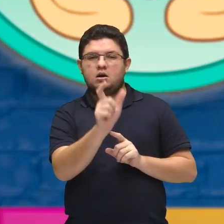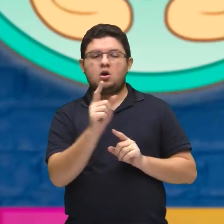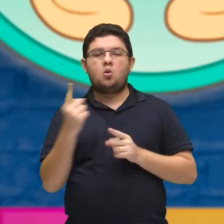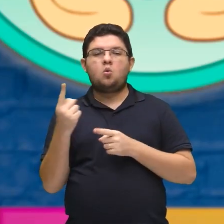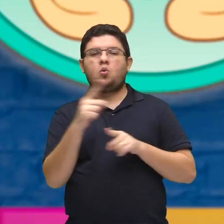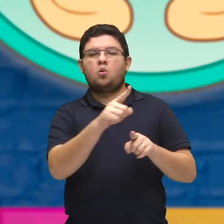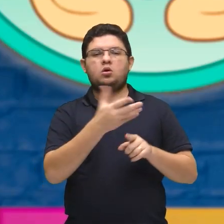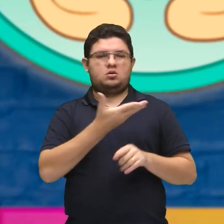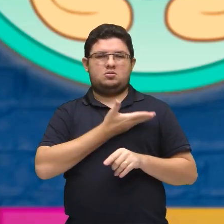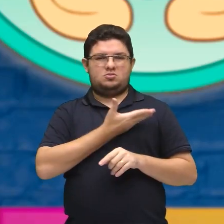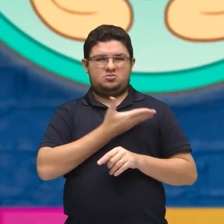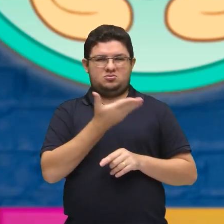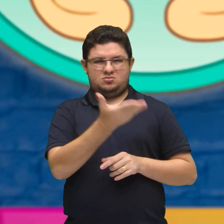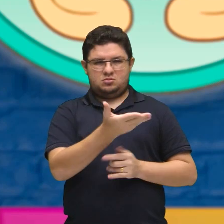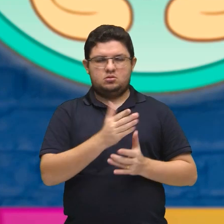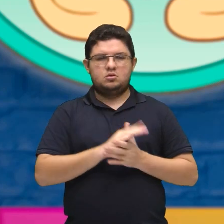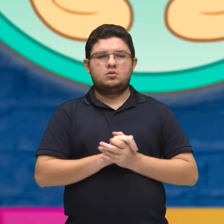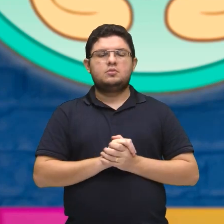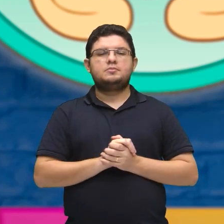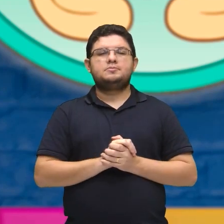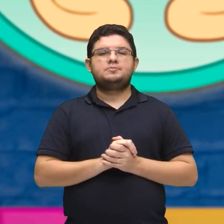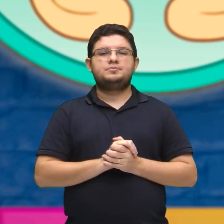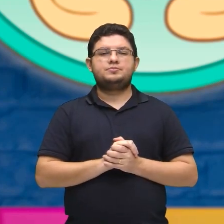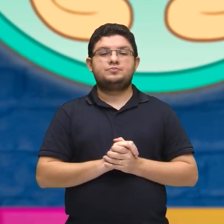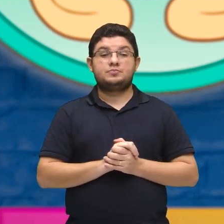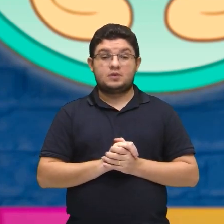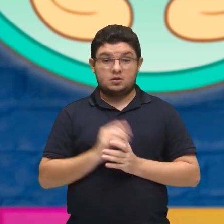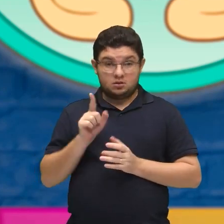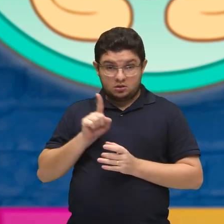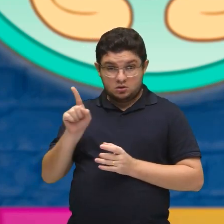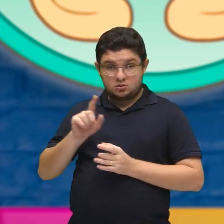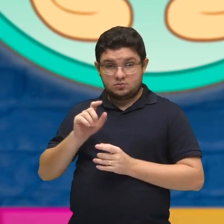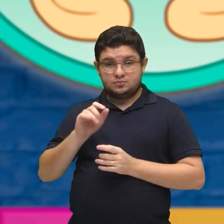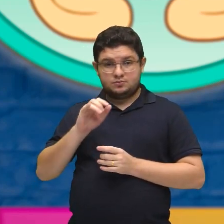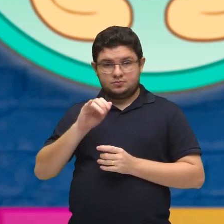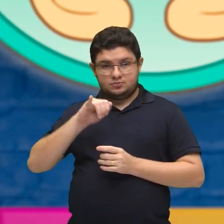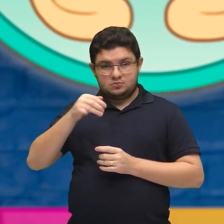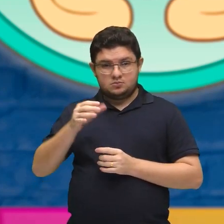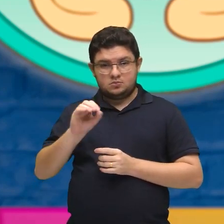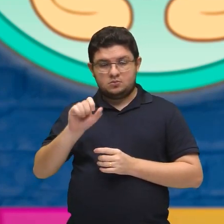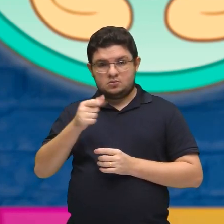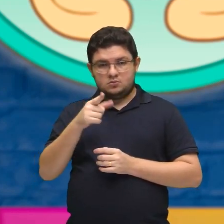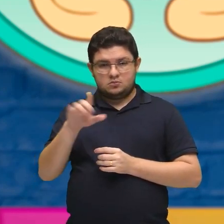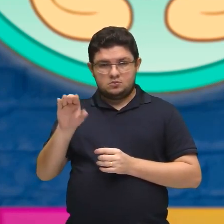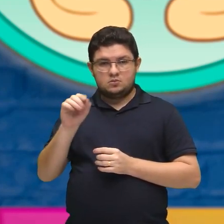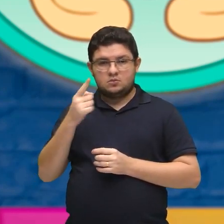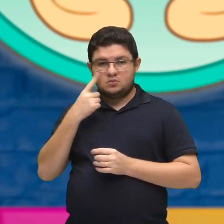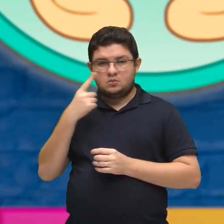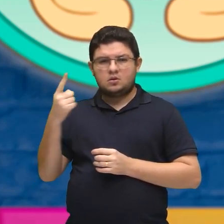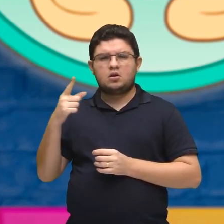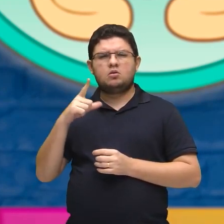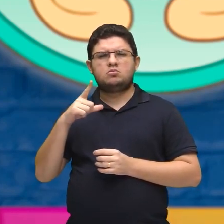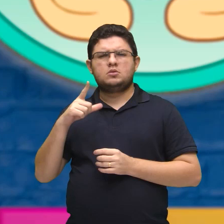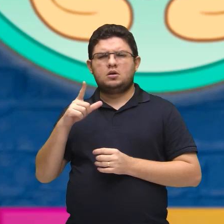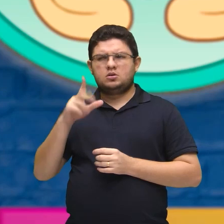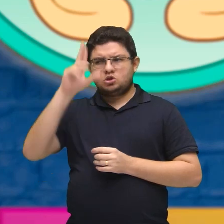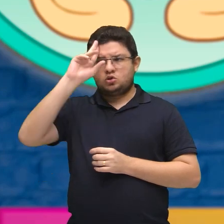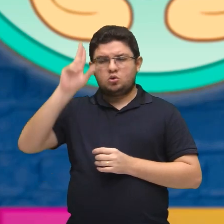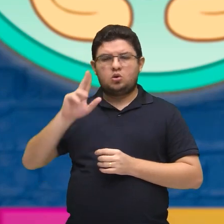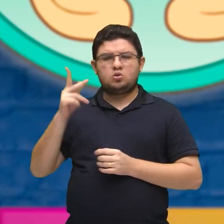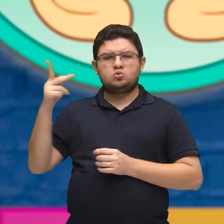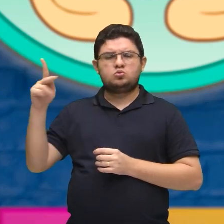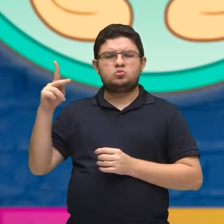E aí? Essa história do João traz algum sentido para vocês? Veja bem, lá